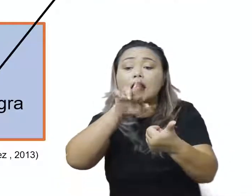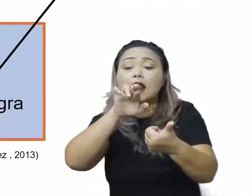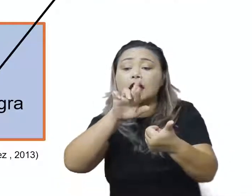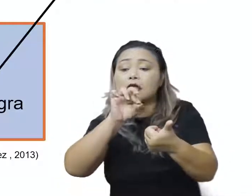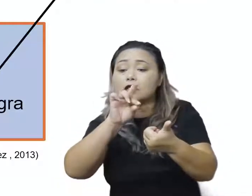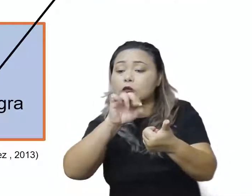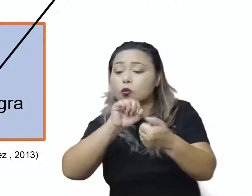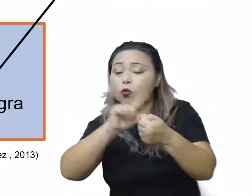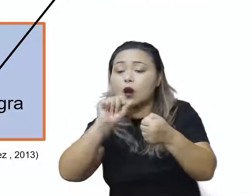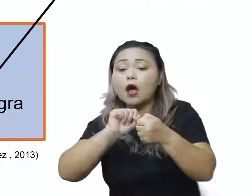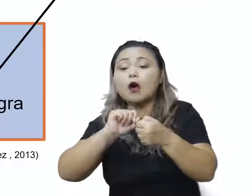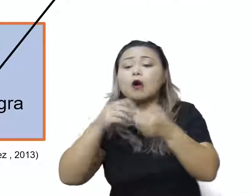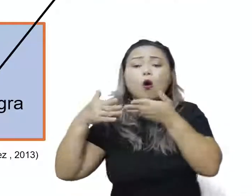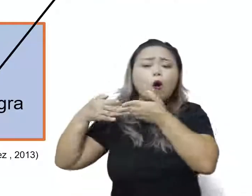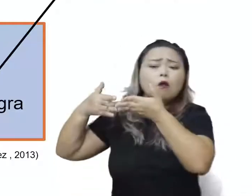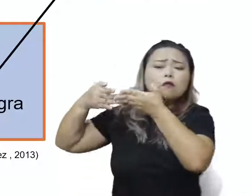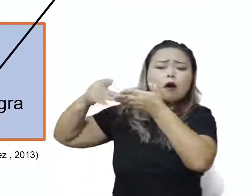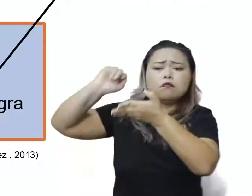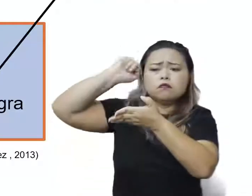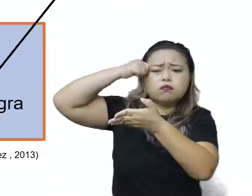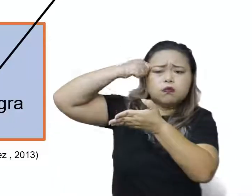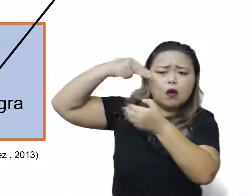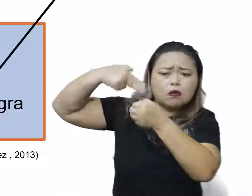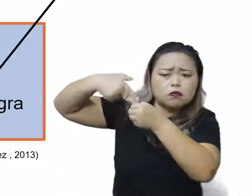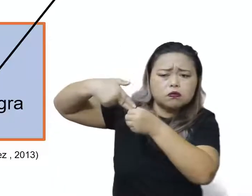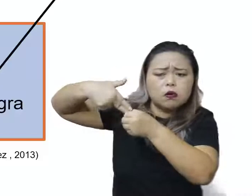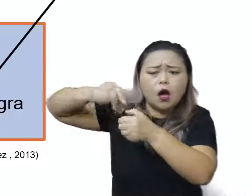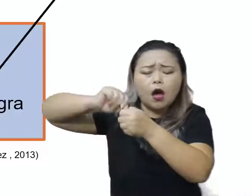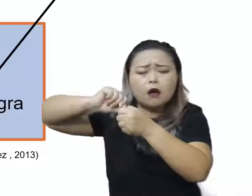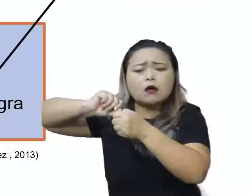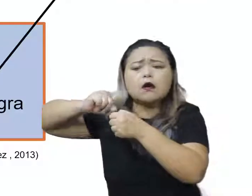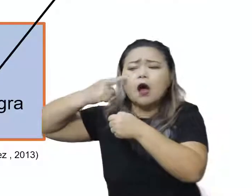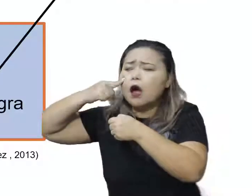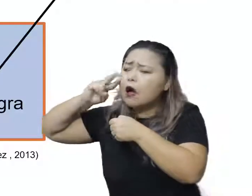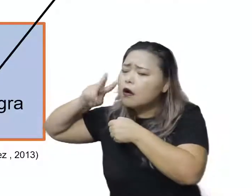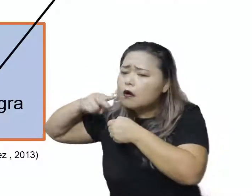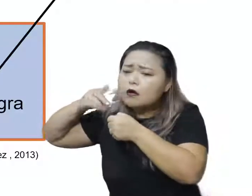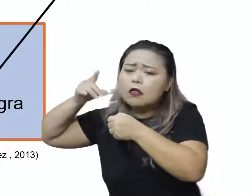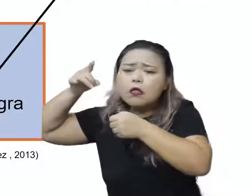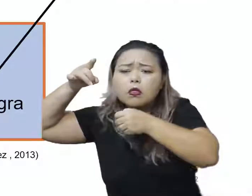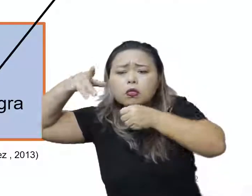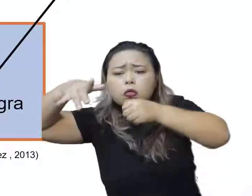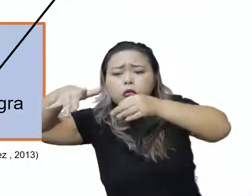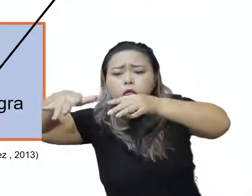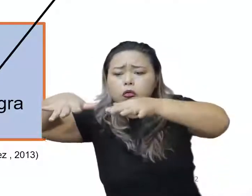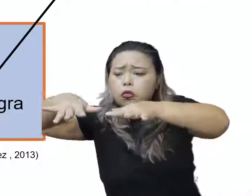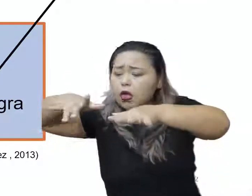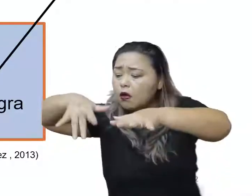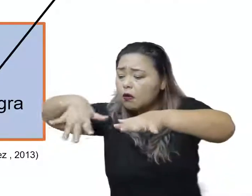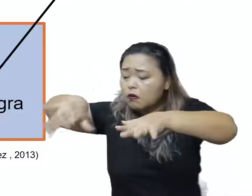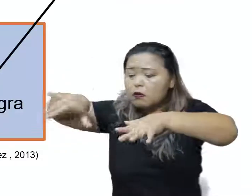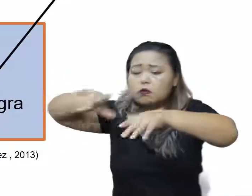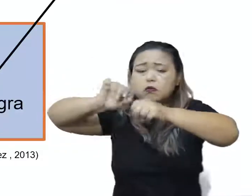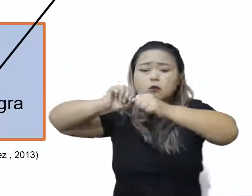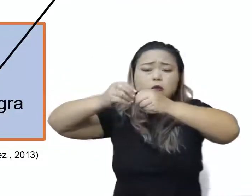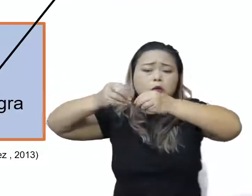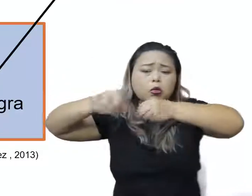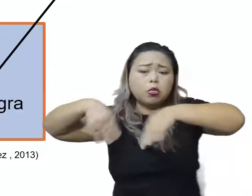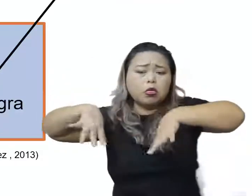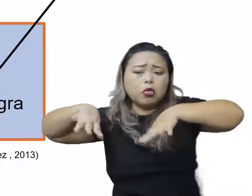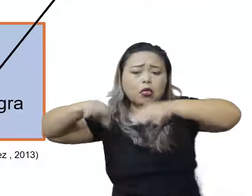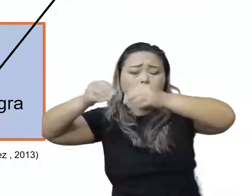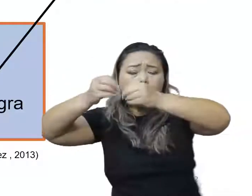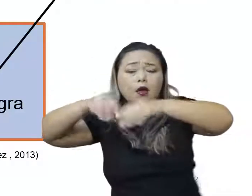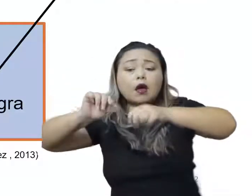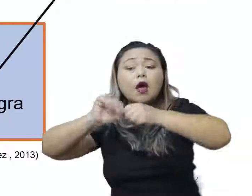de petróleo. Isso tudo vai deixando um lastro de destruição. A pesca